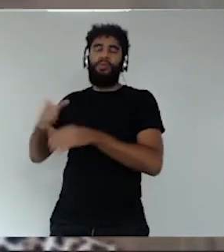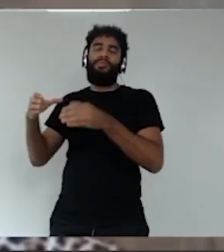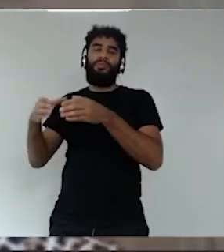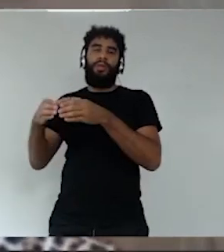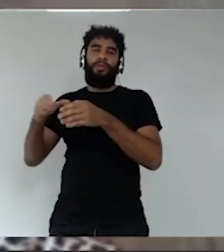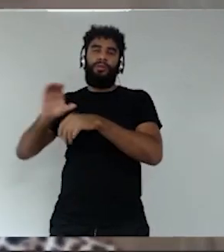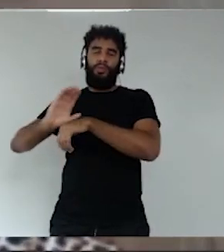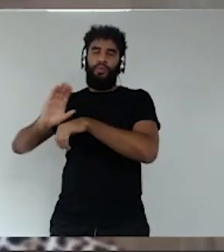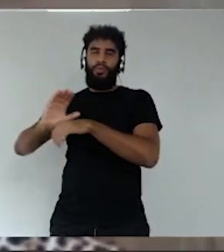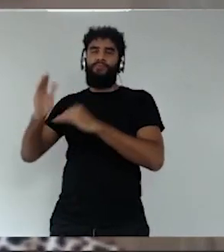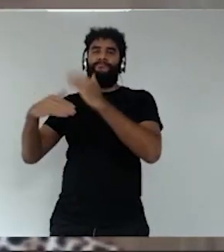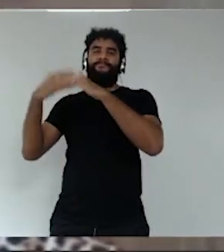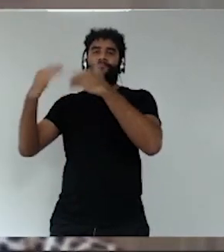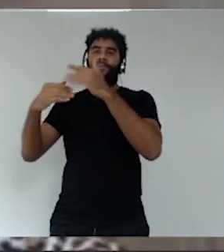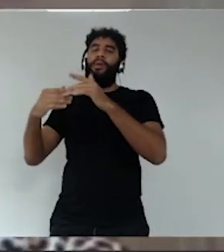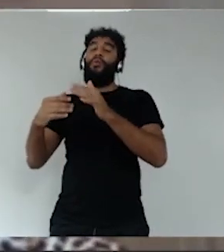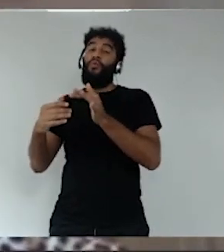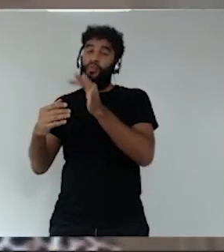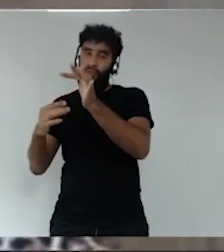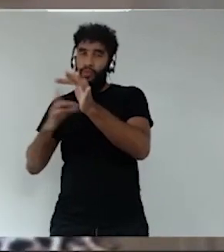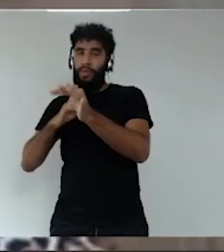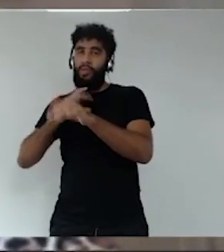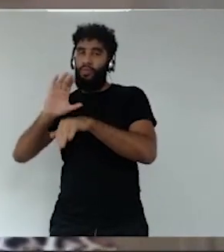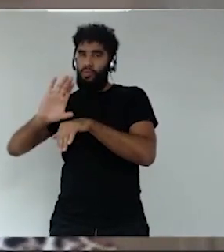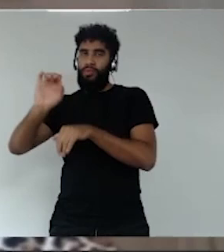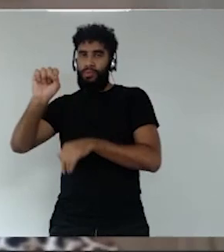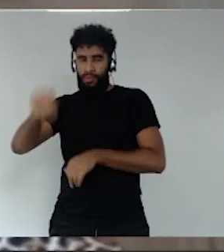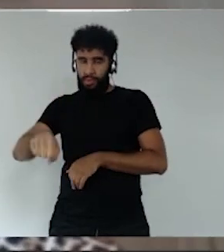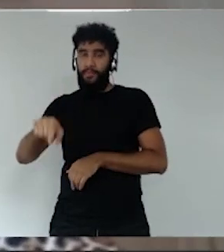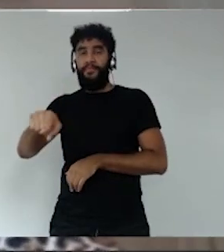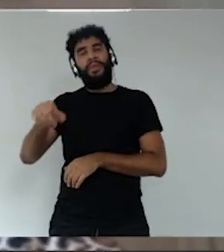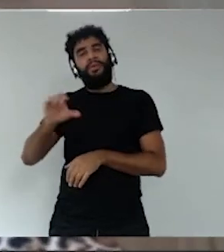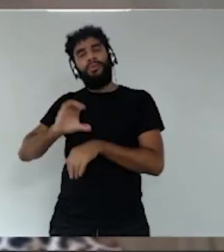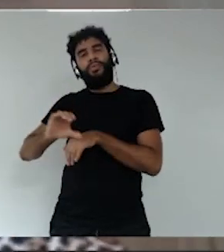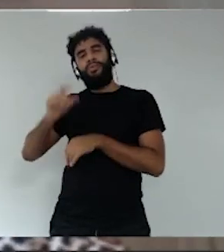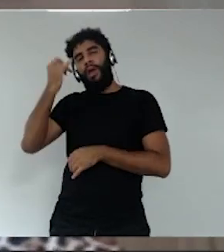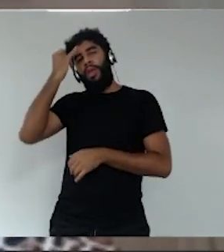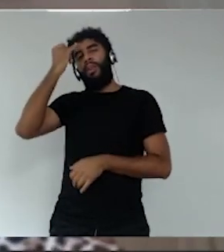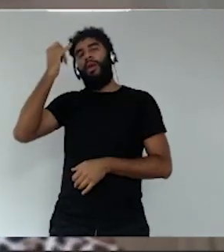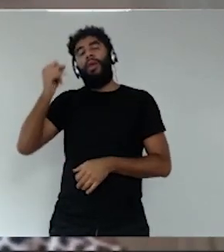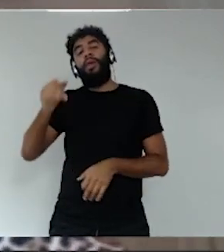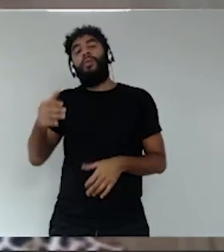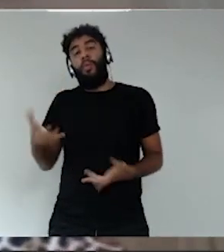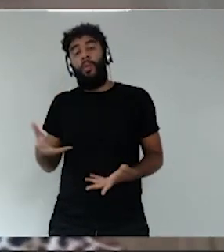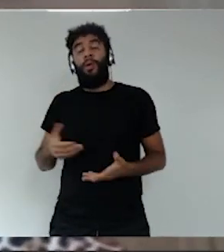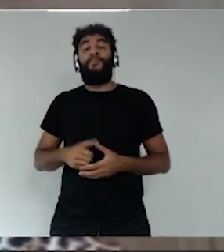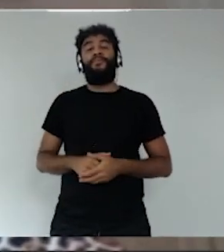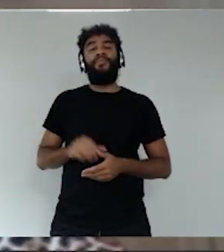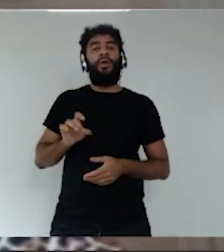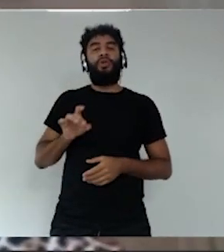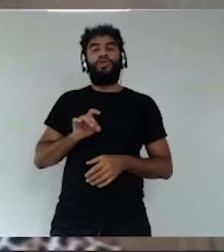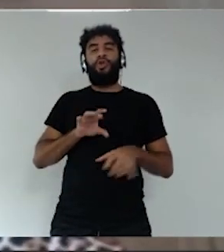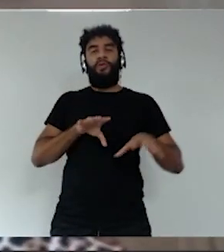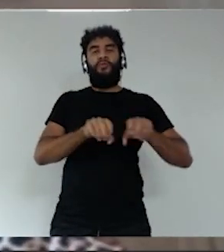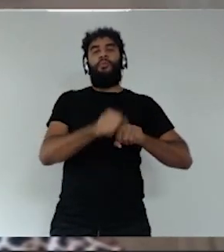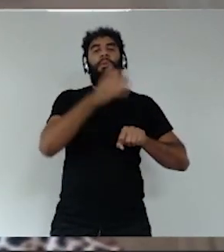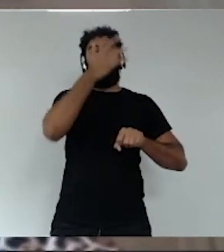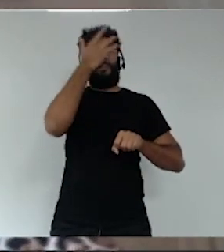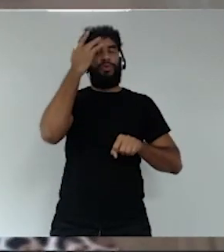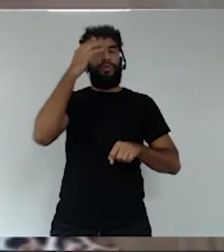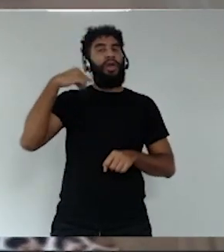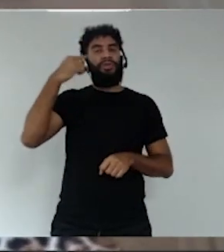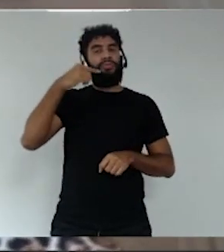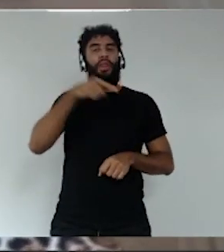curso, logo mais nós teremos o curso, mas a ideia desse curso, então, não é só formar advogados